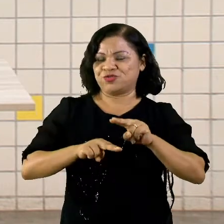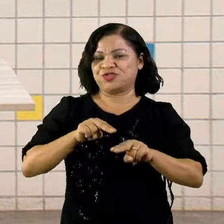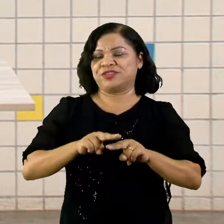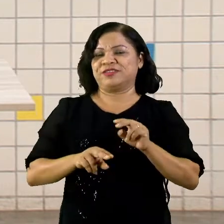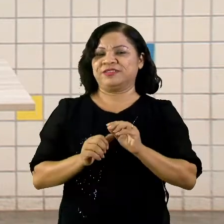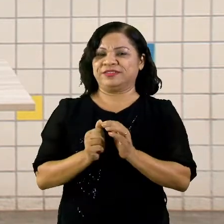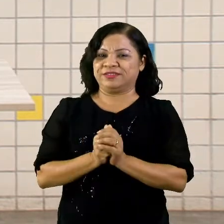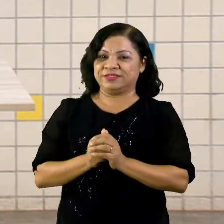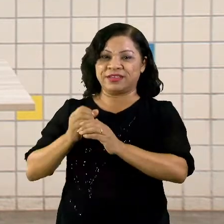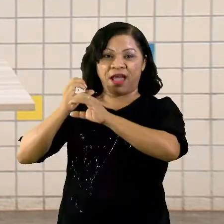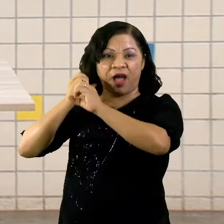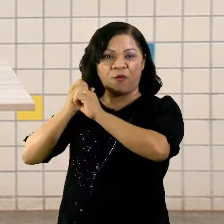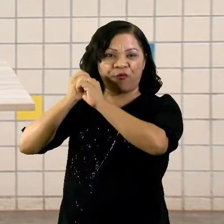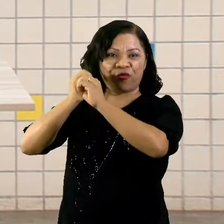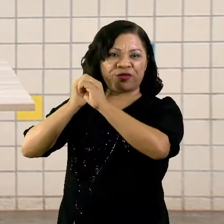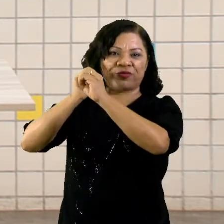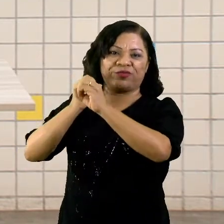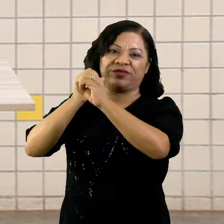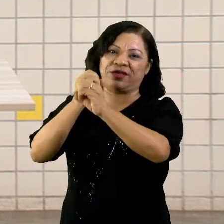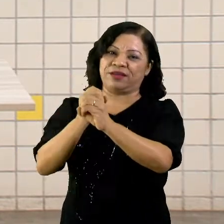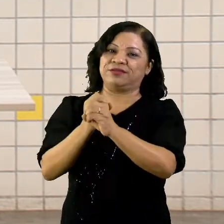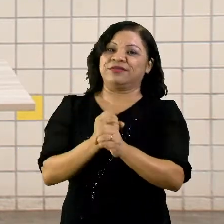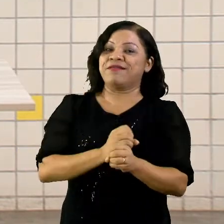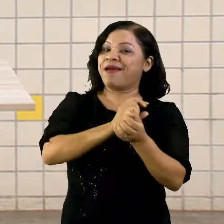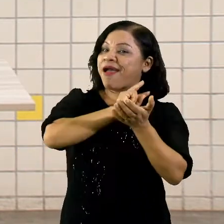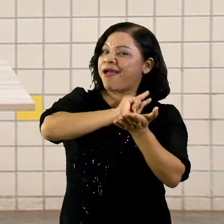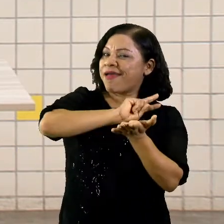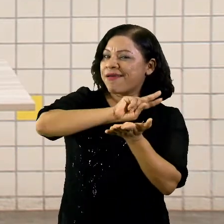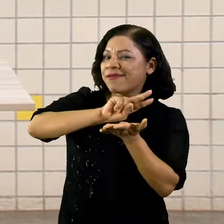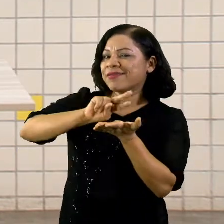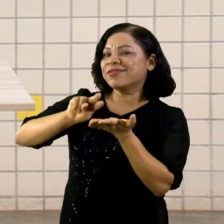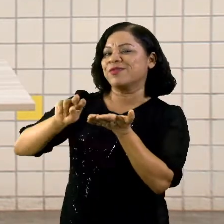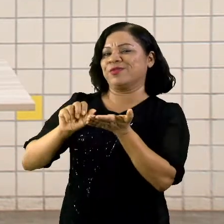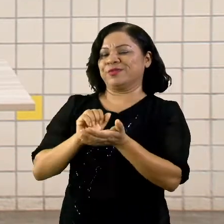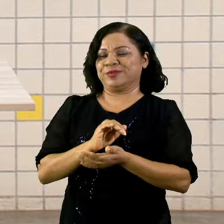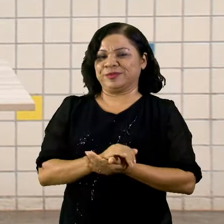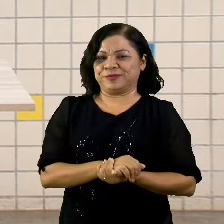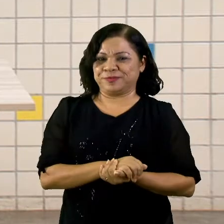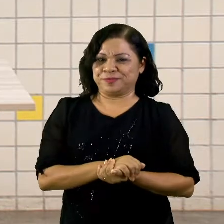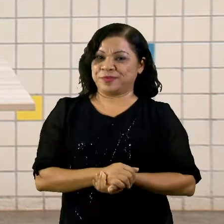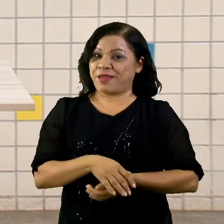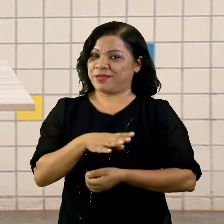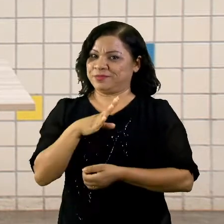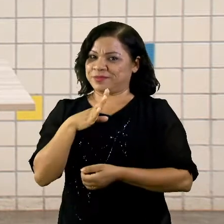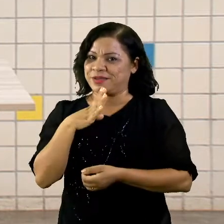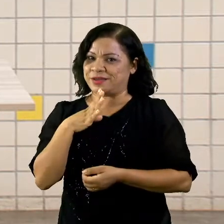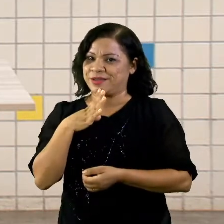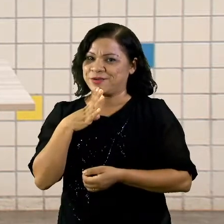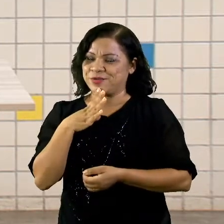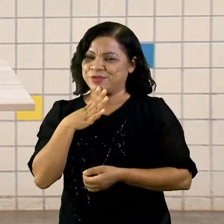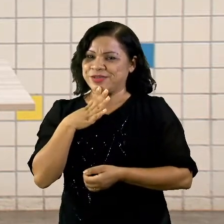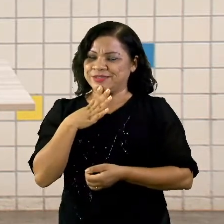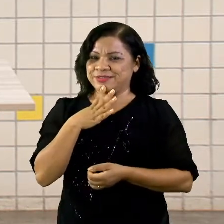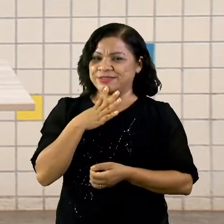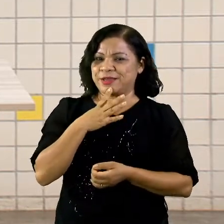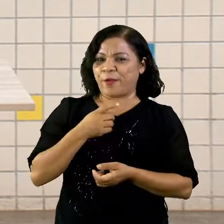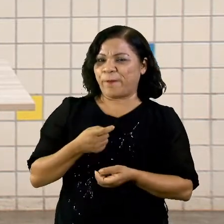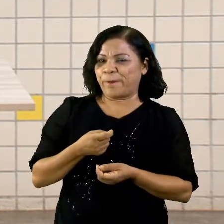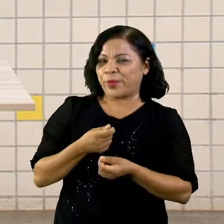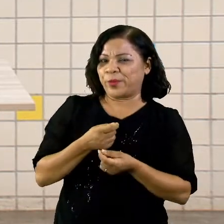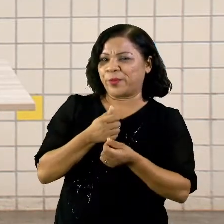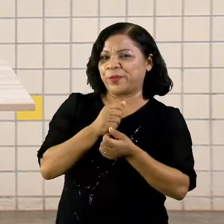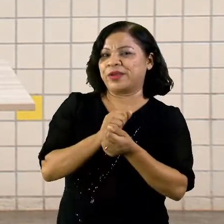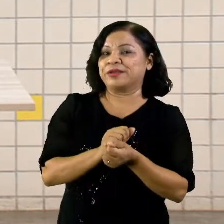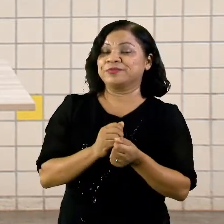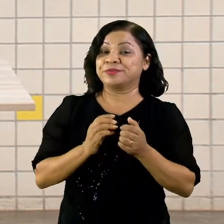de Nazaré, entre outras mais. E para conhecer um pouco mais sobre as